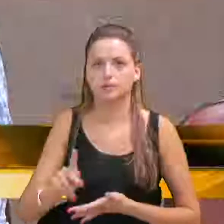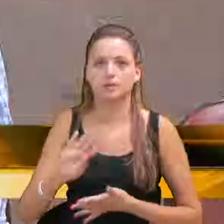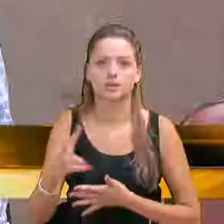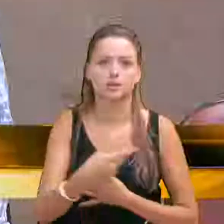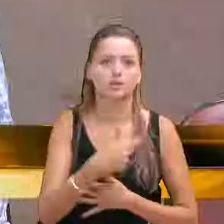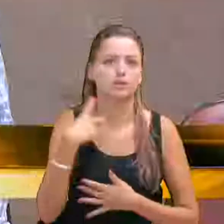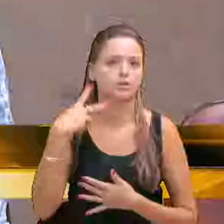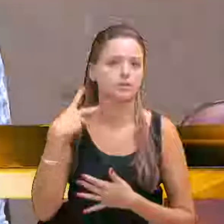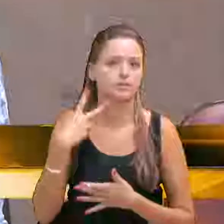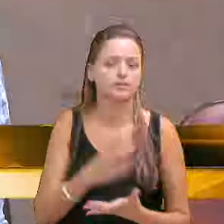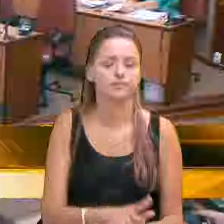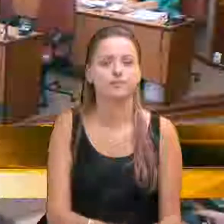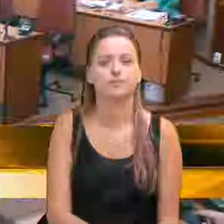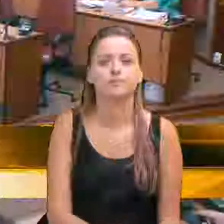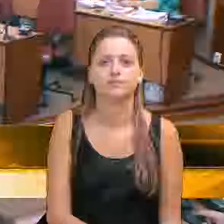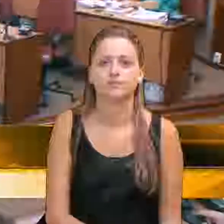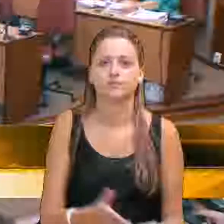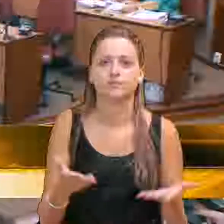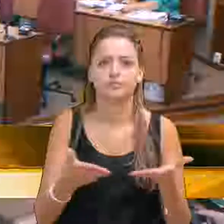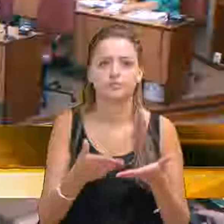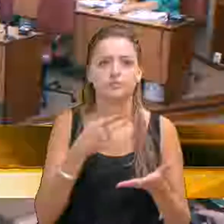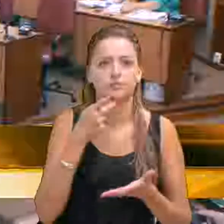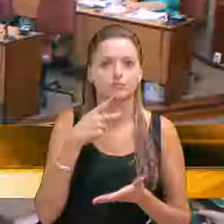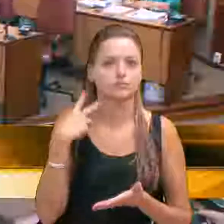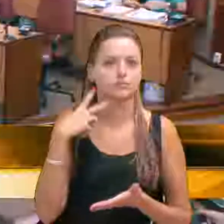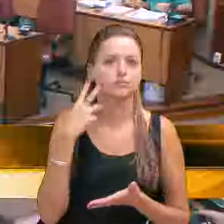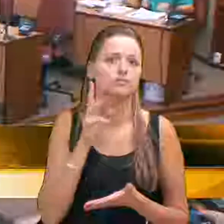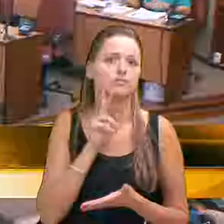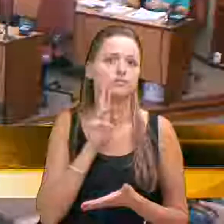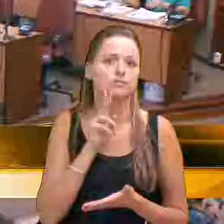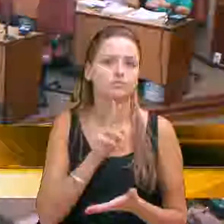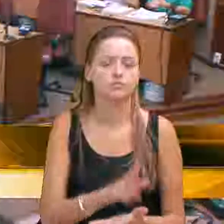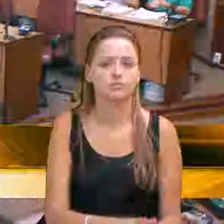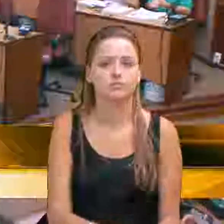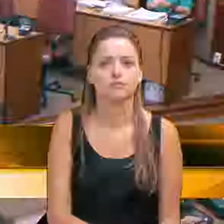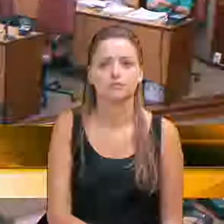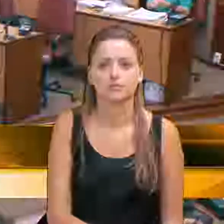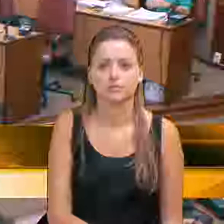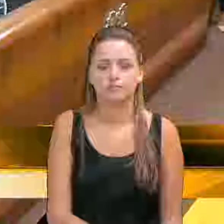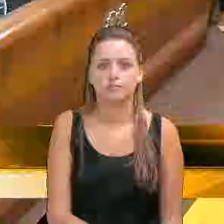senhores vereadores. Com a palavra, vereador Renato Oliveira.